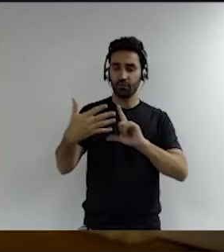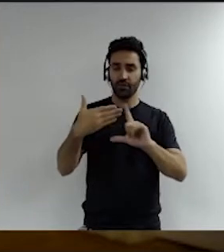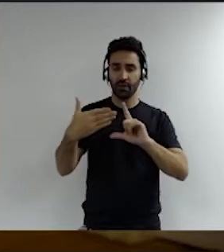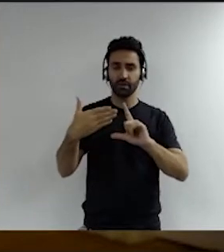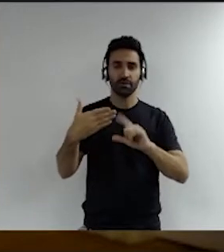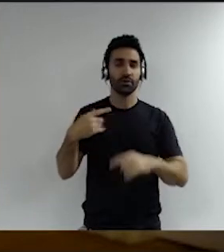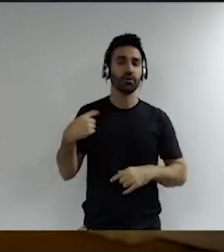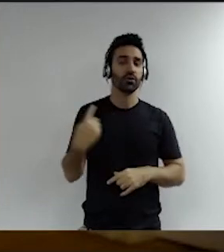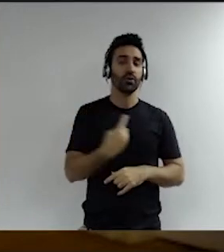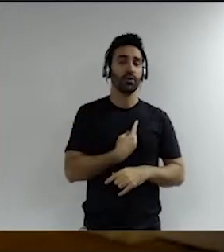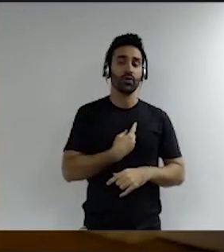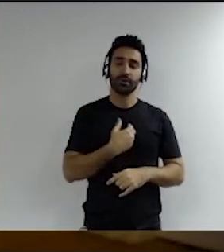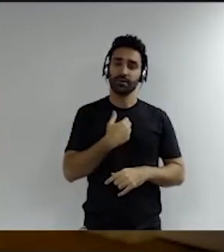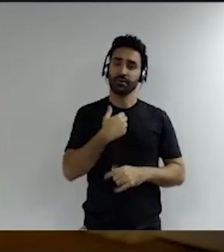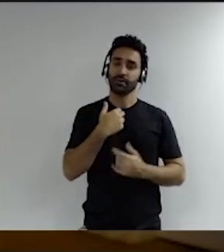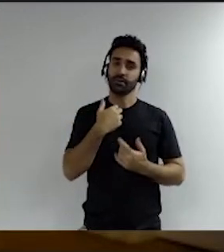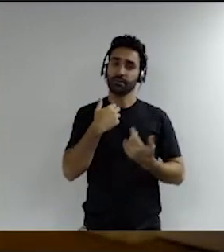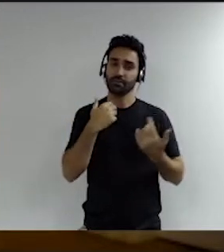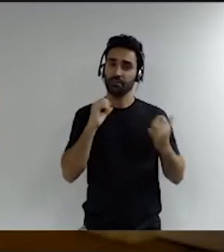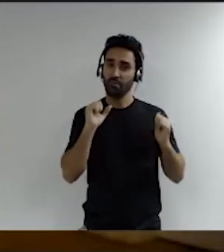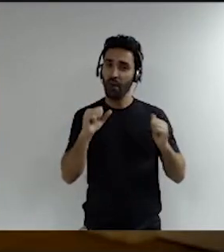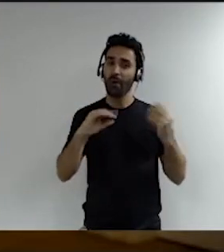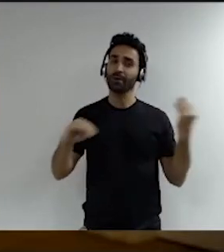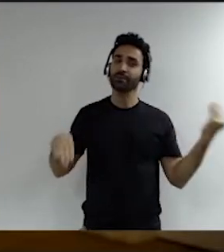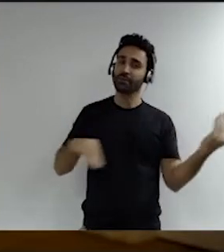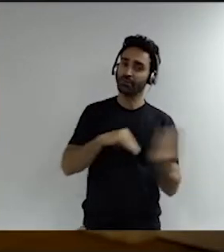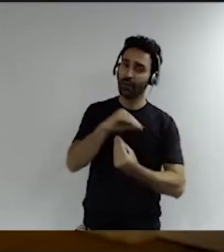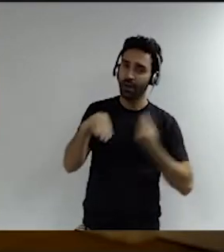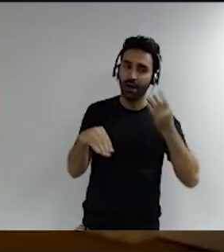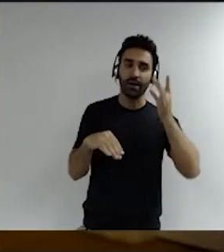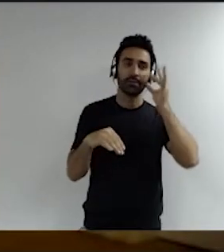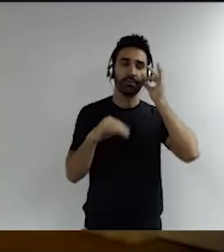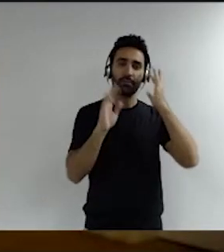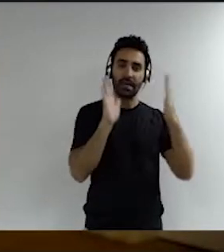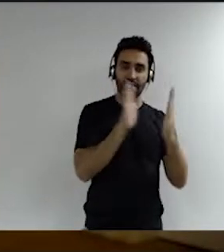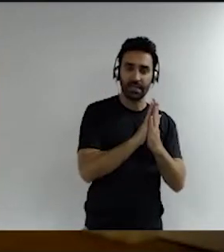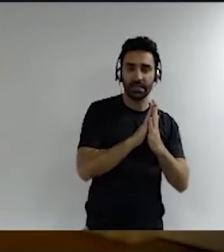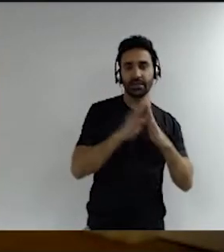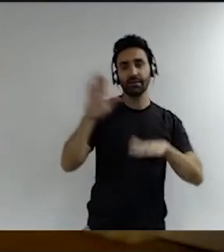poder mesclar no futuro com sessões presenciais.